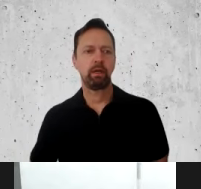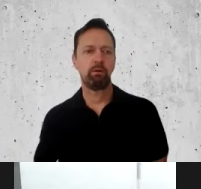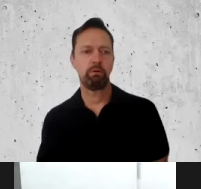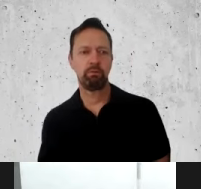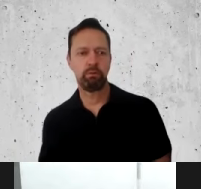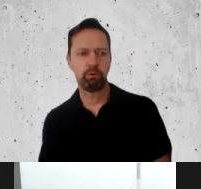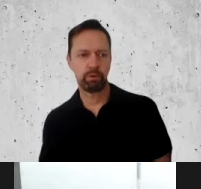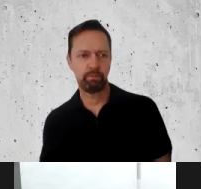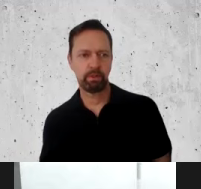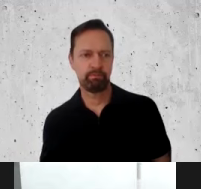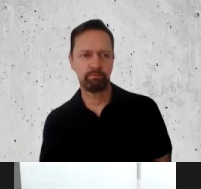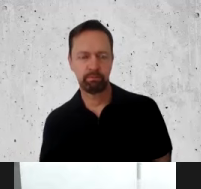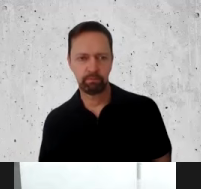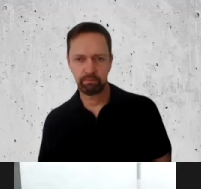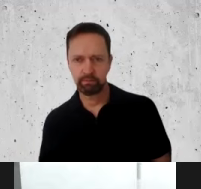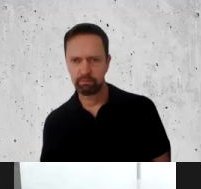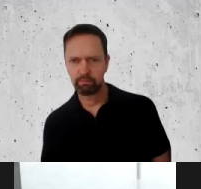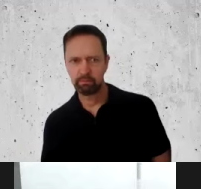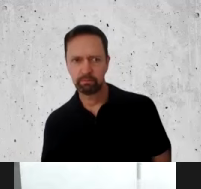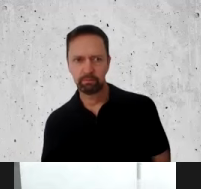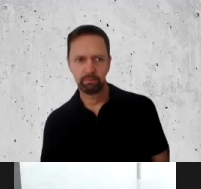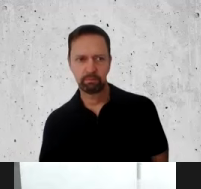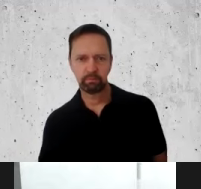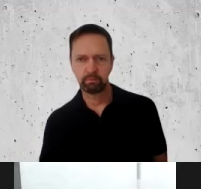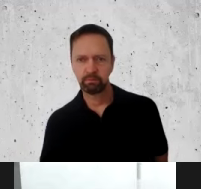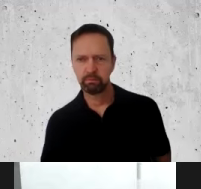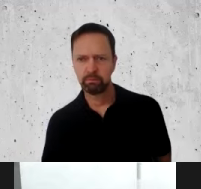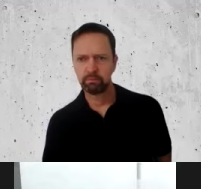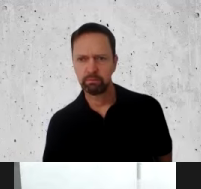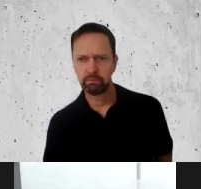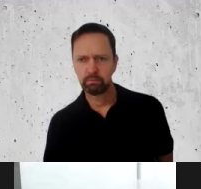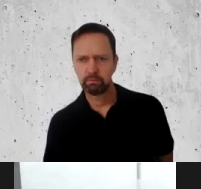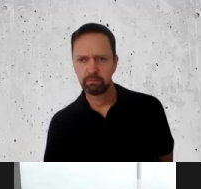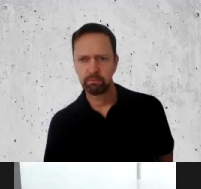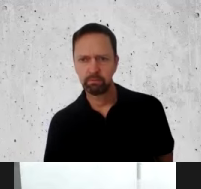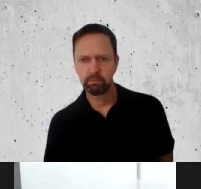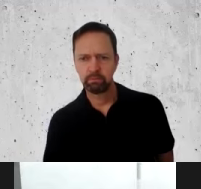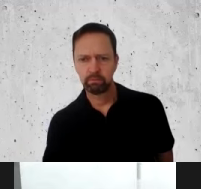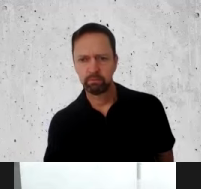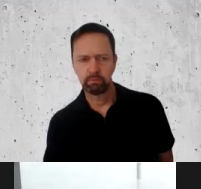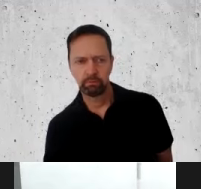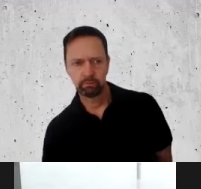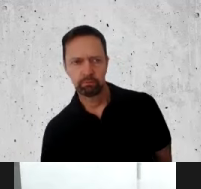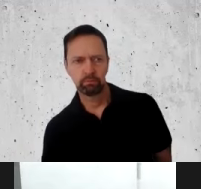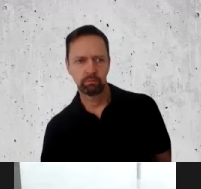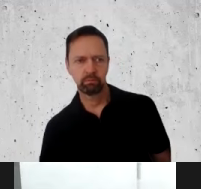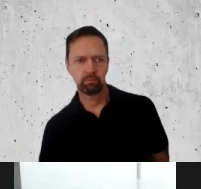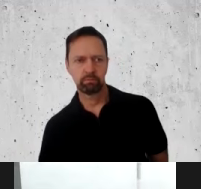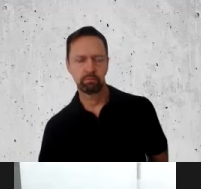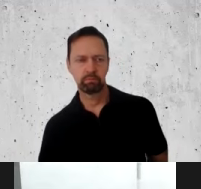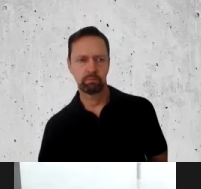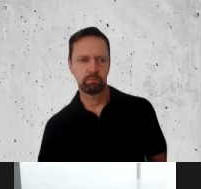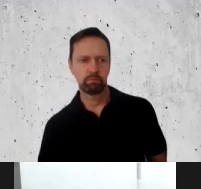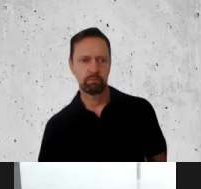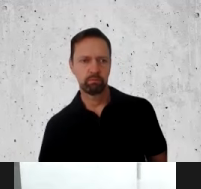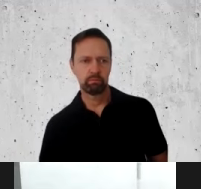Tem que ligar o mute. Desculpa. É, só fazer um comentário, porque eu trabalho no judiciário, eu trabalho com essa parte